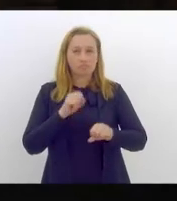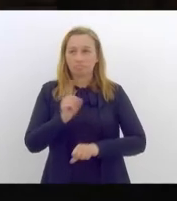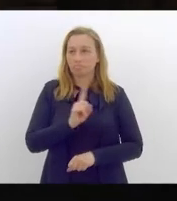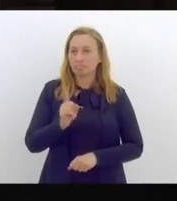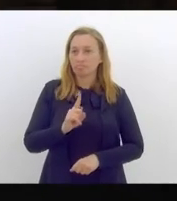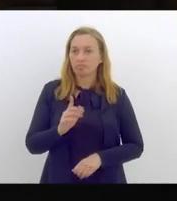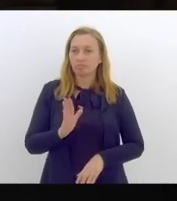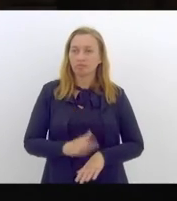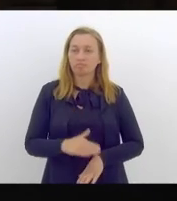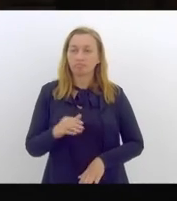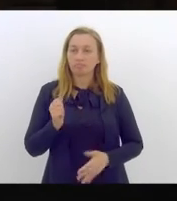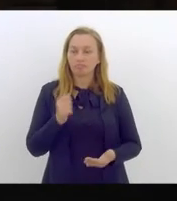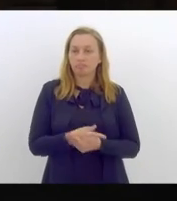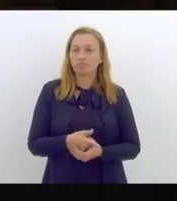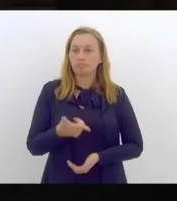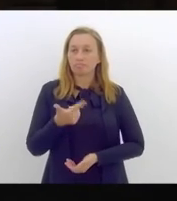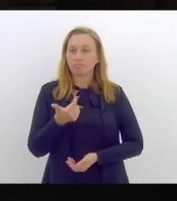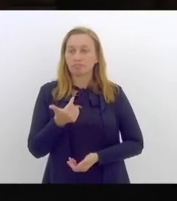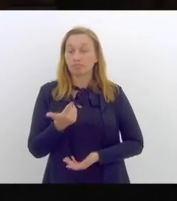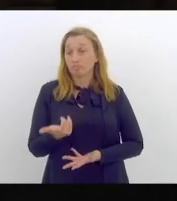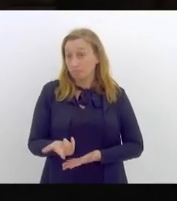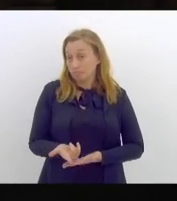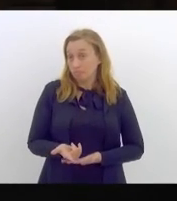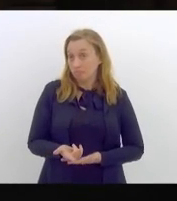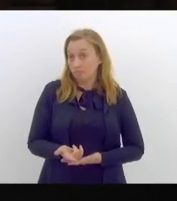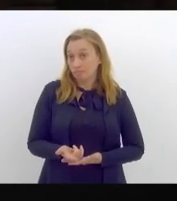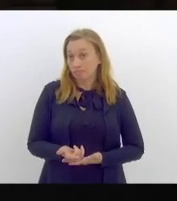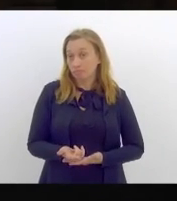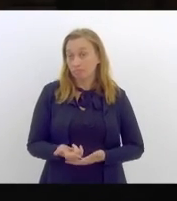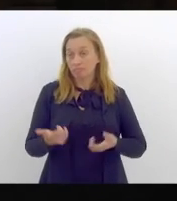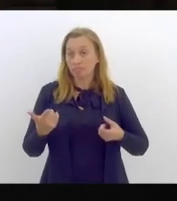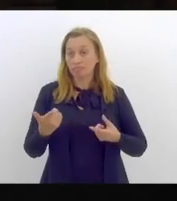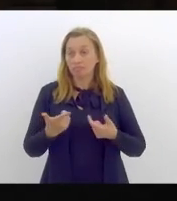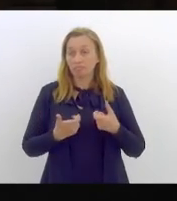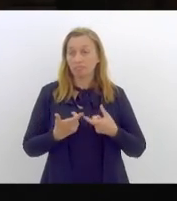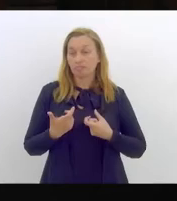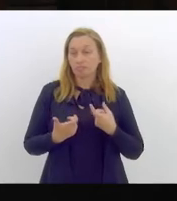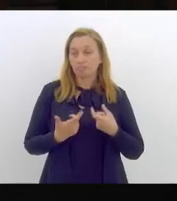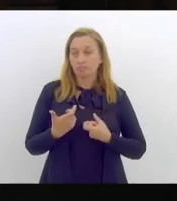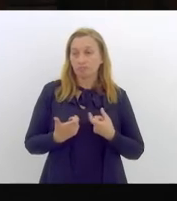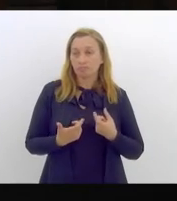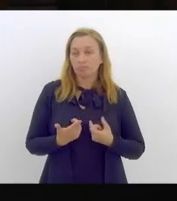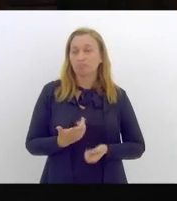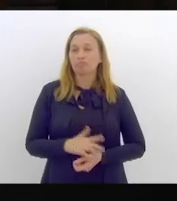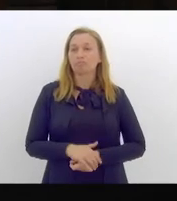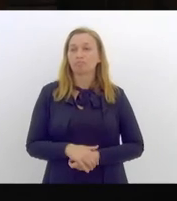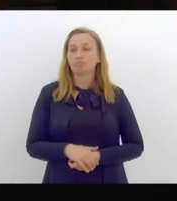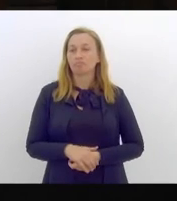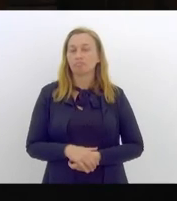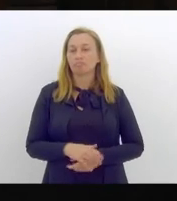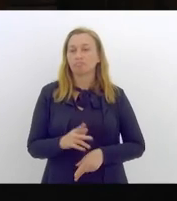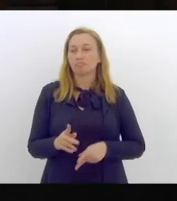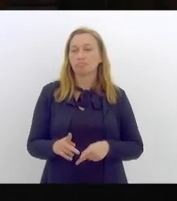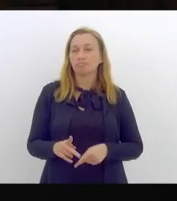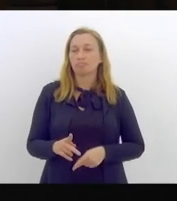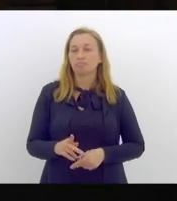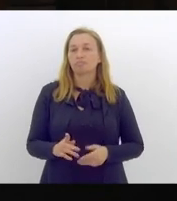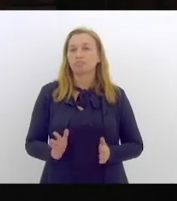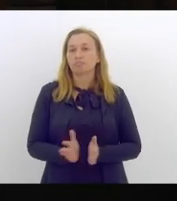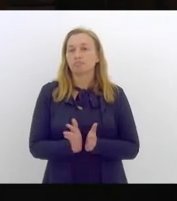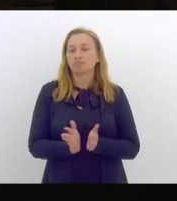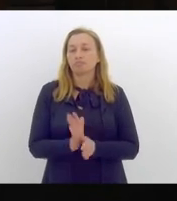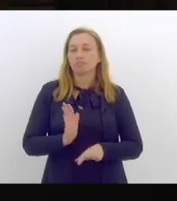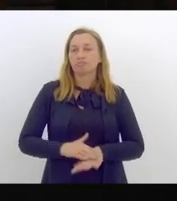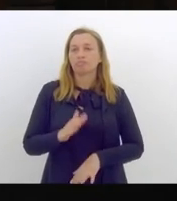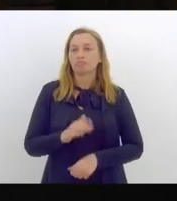para mais compra de armamento bélico, para fazer guerra, cercear a sua própria população mais